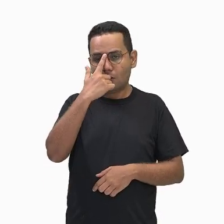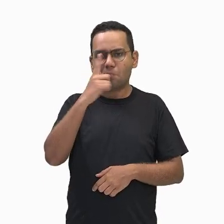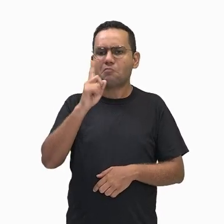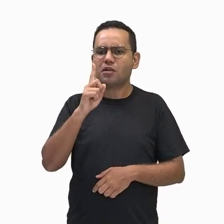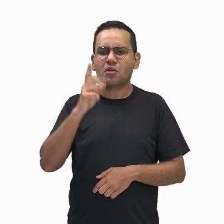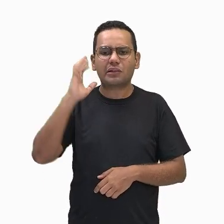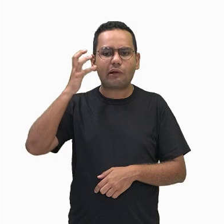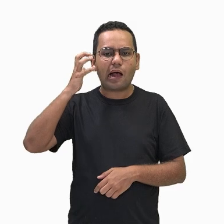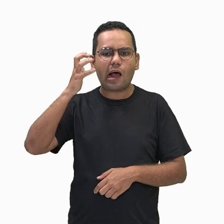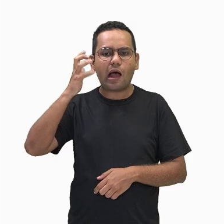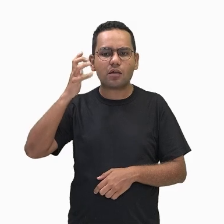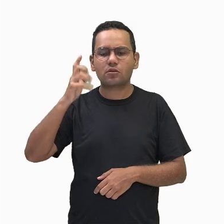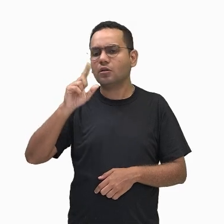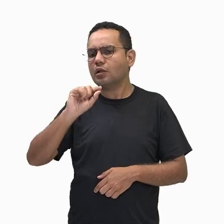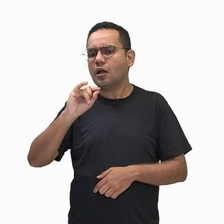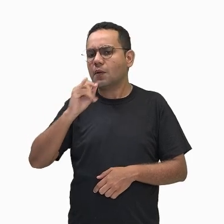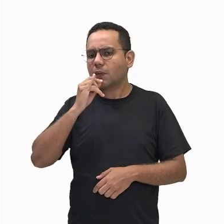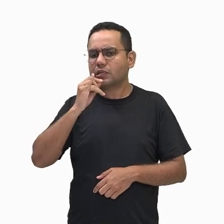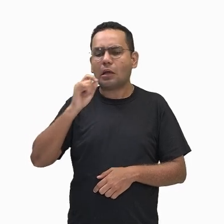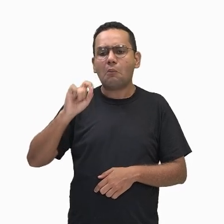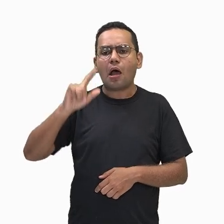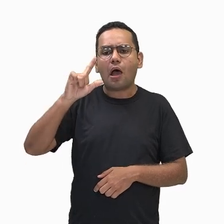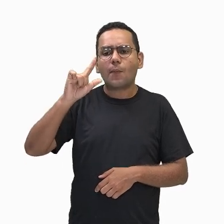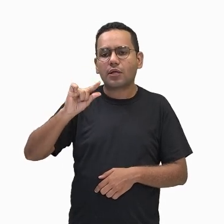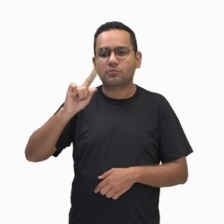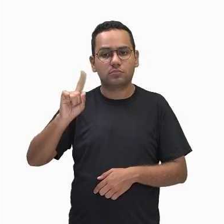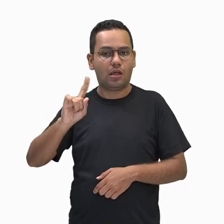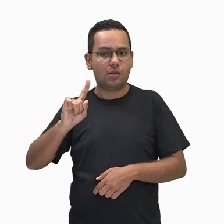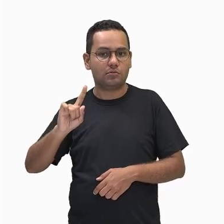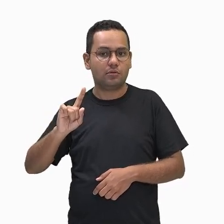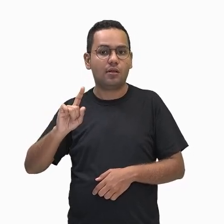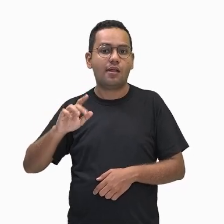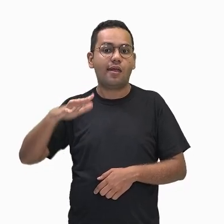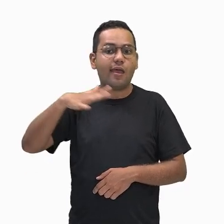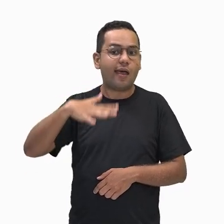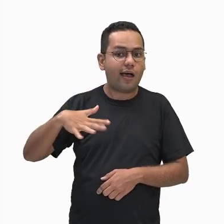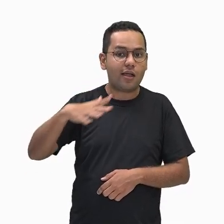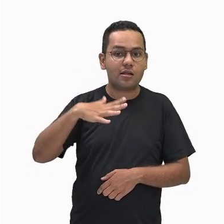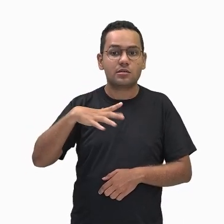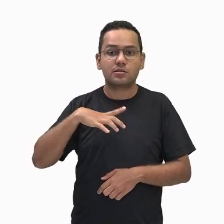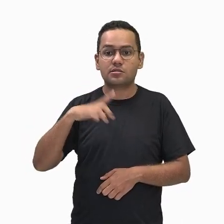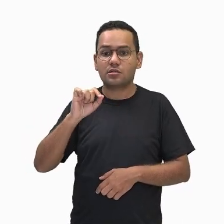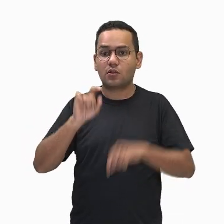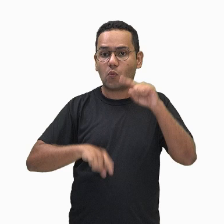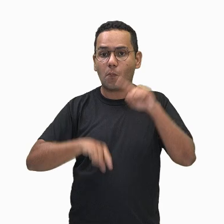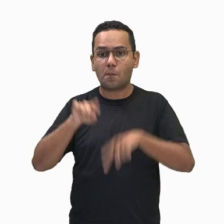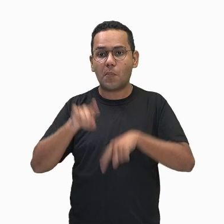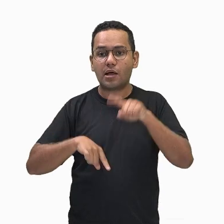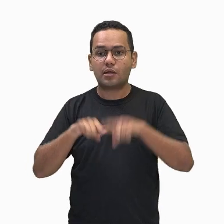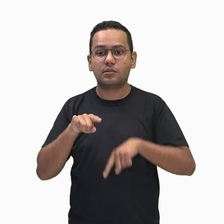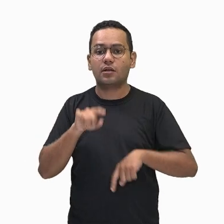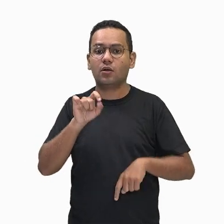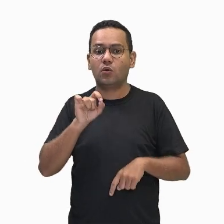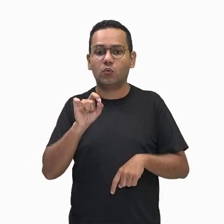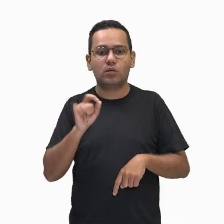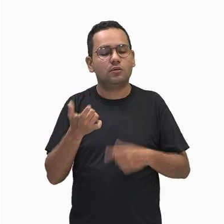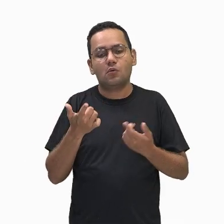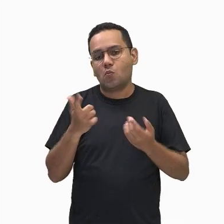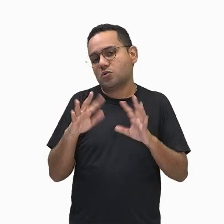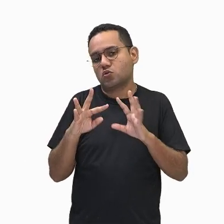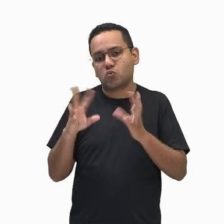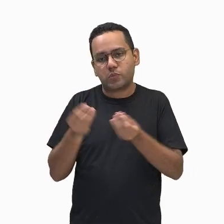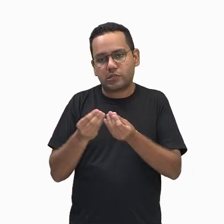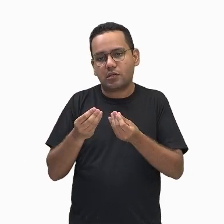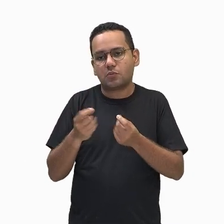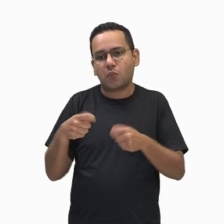tem a ver com isso. O volume tem a ver com o espaço que é ocupado por um objeto ou por uma substância.